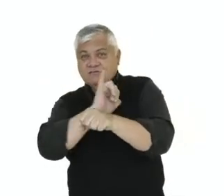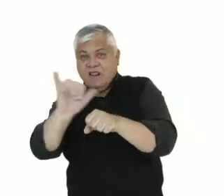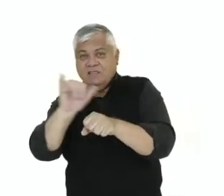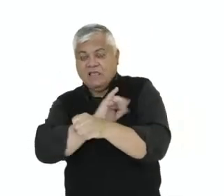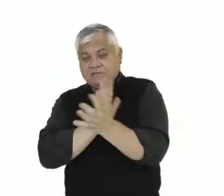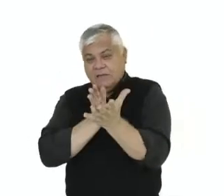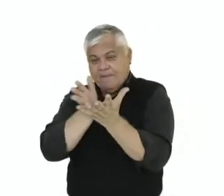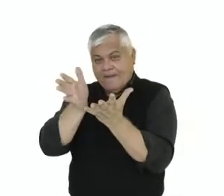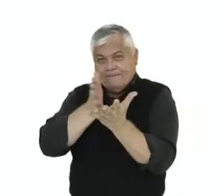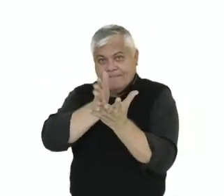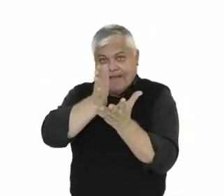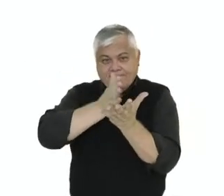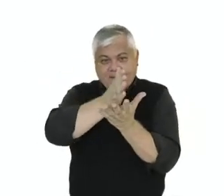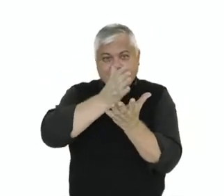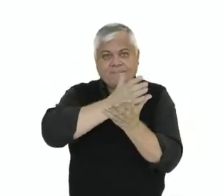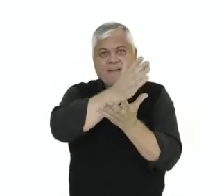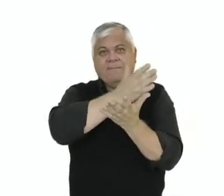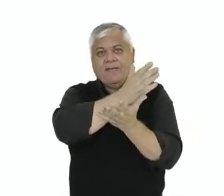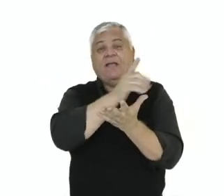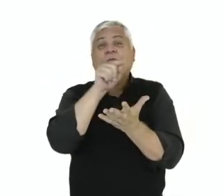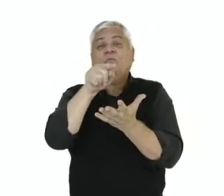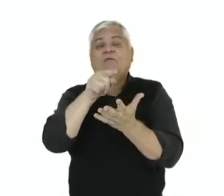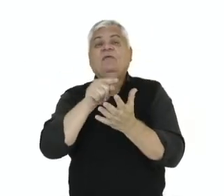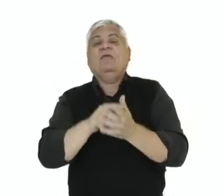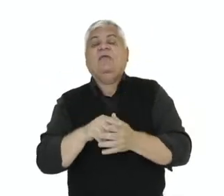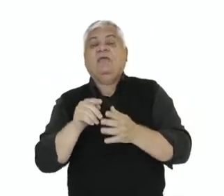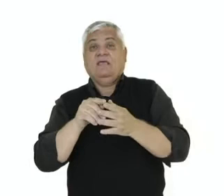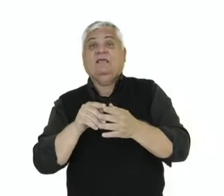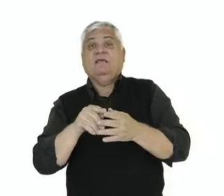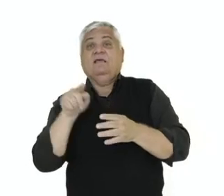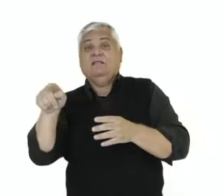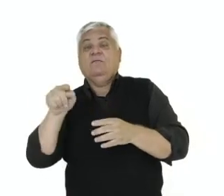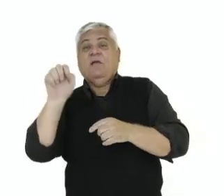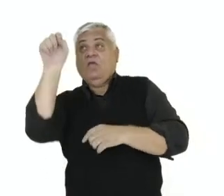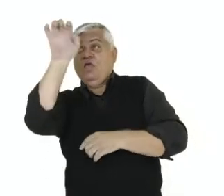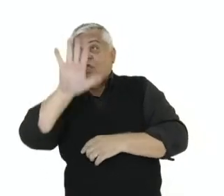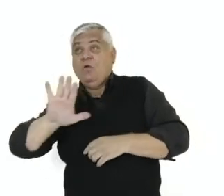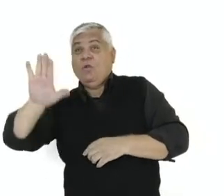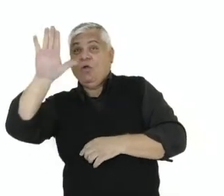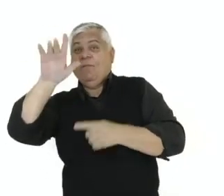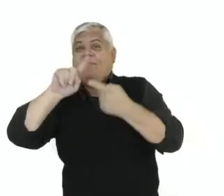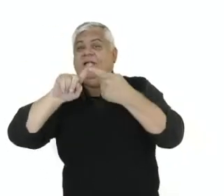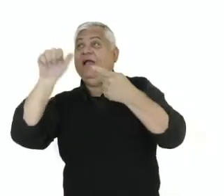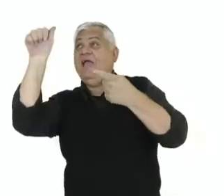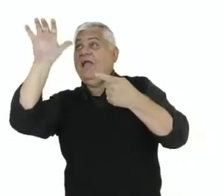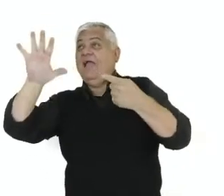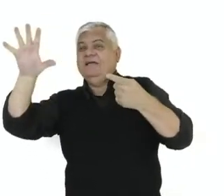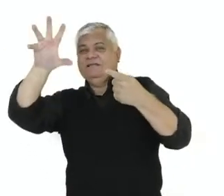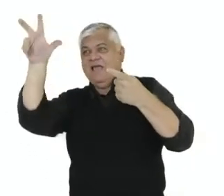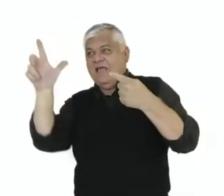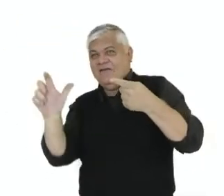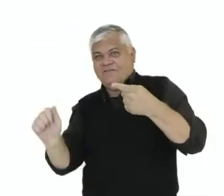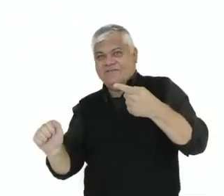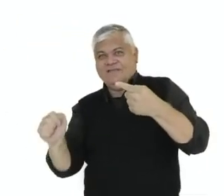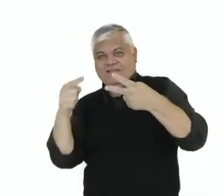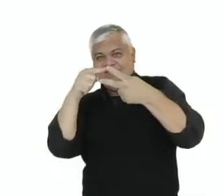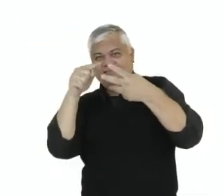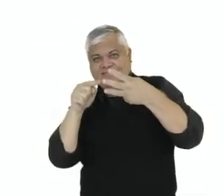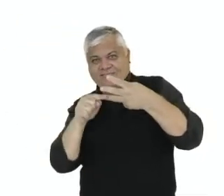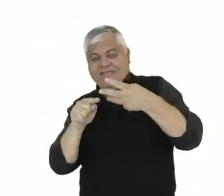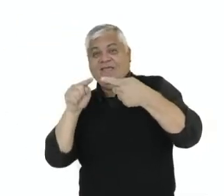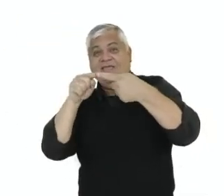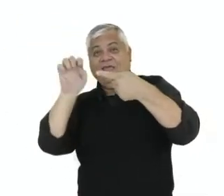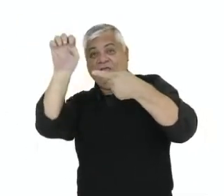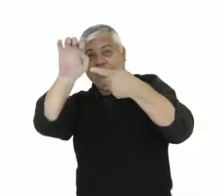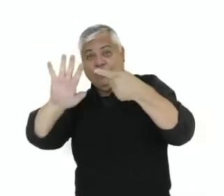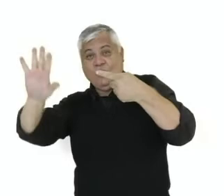para desenvolver uma grande infraestrutura em países da Europa, da Ásia e da África. Então aqui é exemplificando